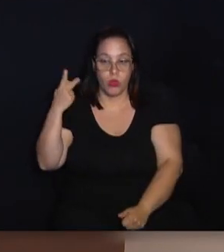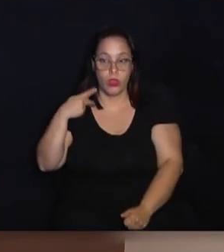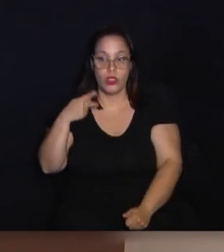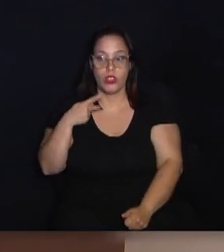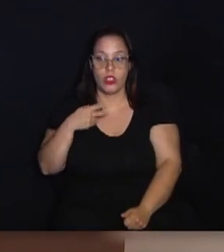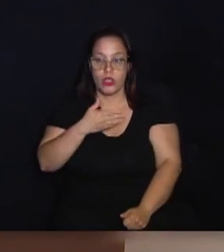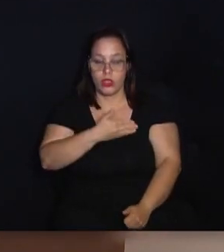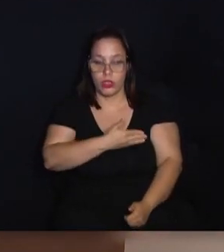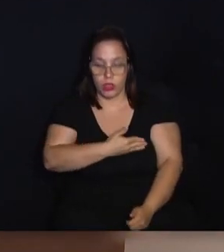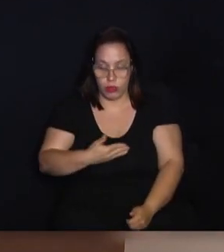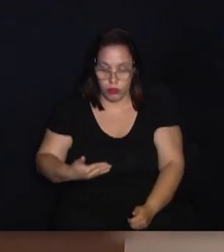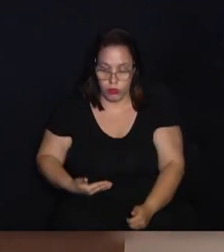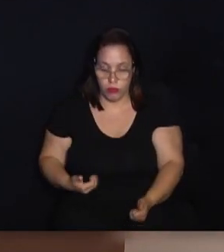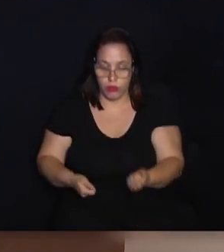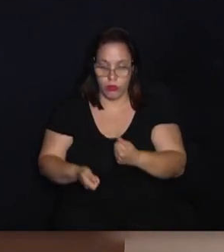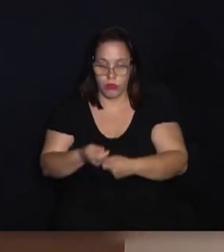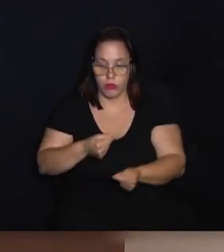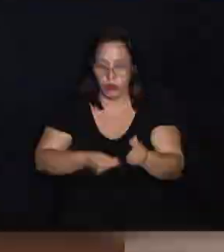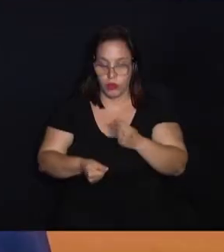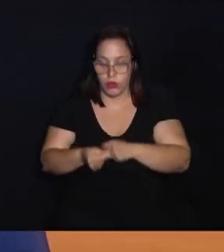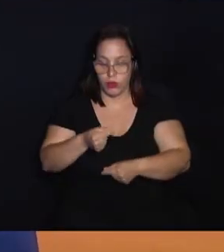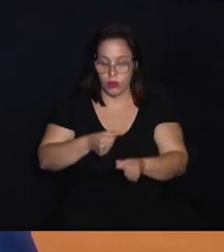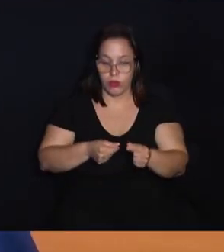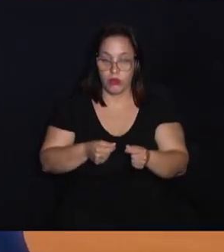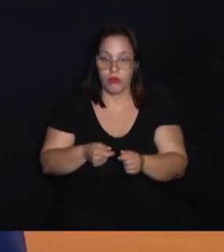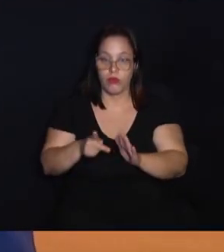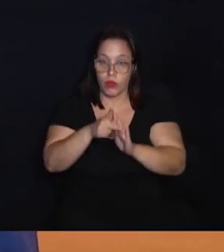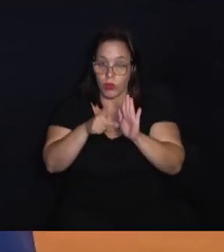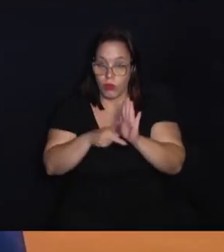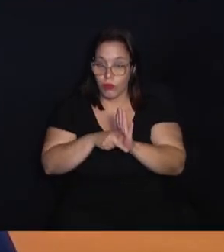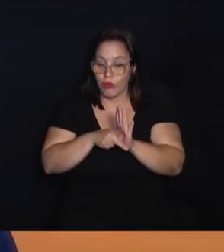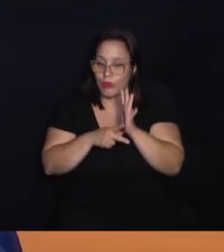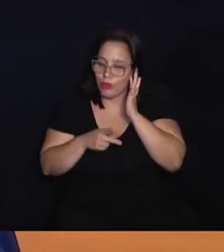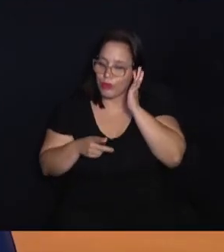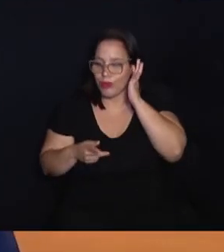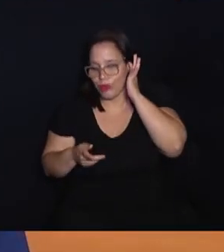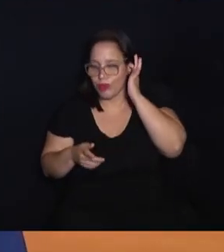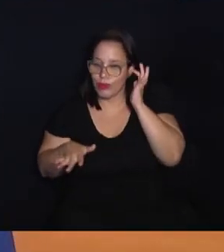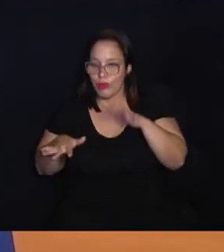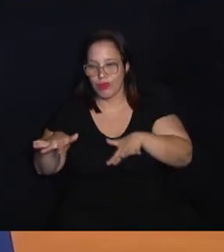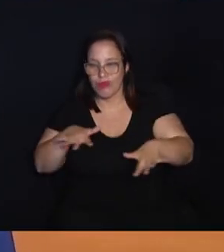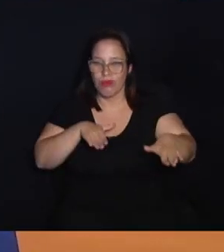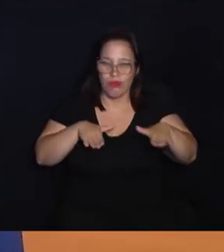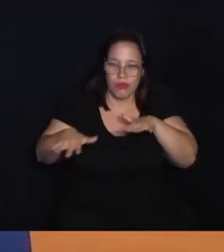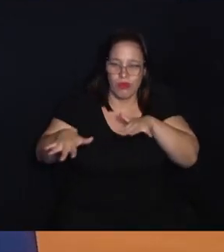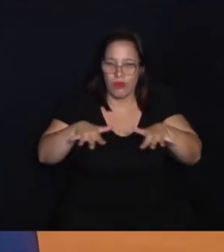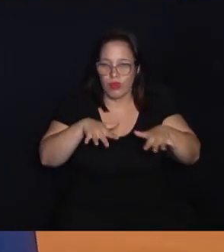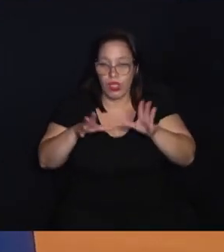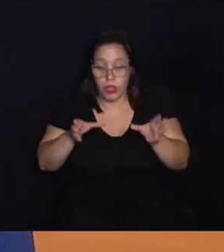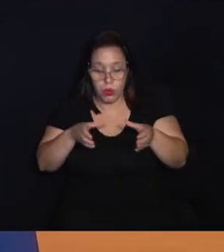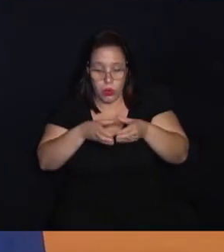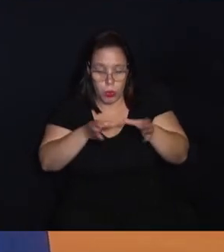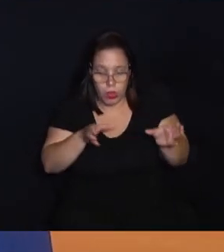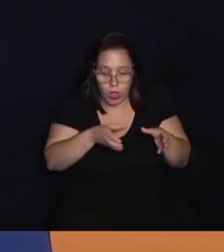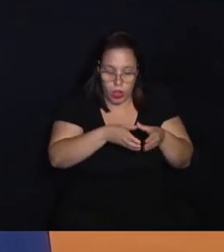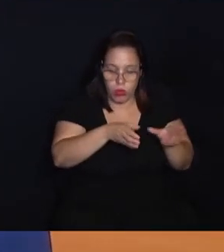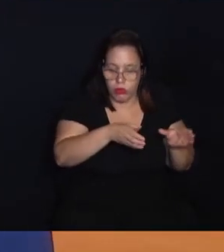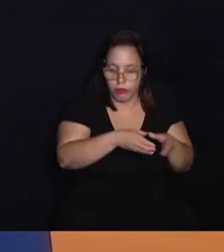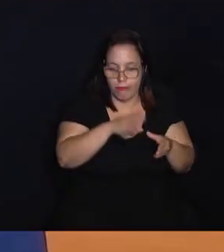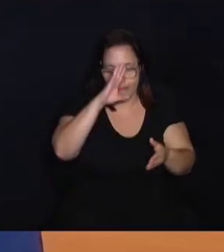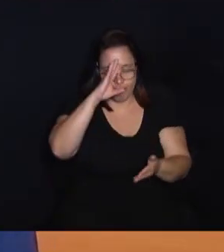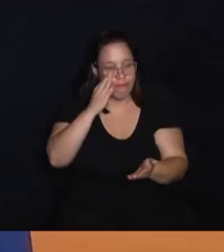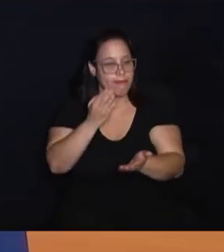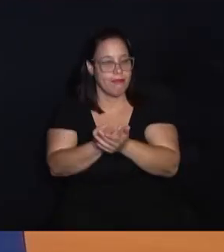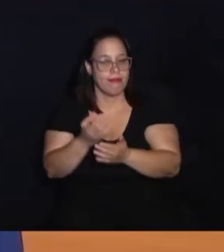também da Comissão de Finanças e Orçamentos. Os projetos normalmente transitam dentro dessas comissões e eu acredito que